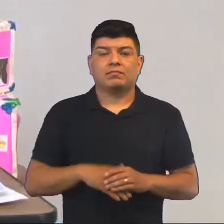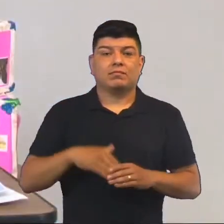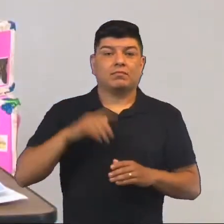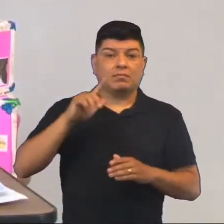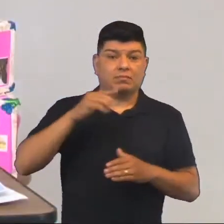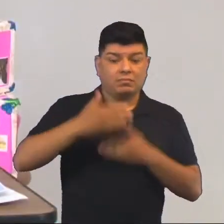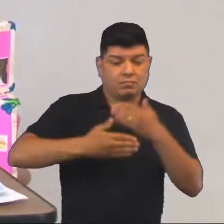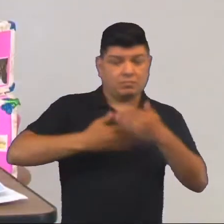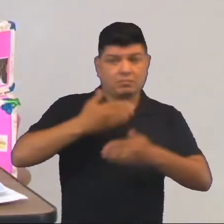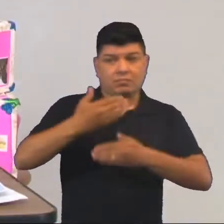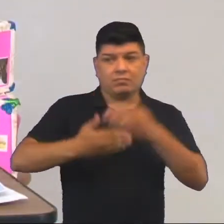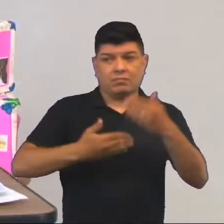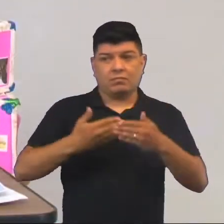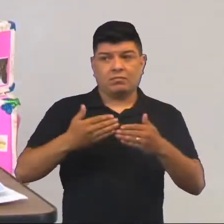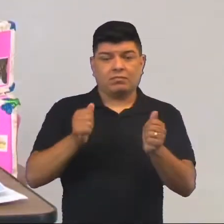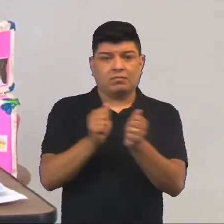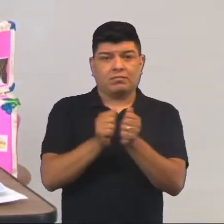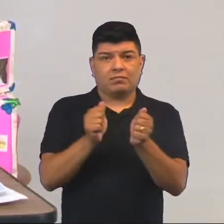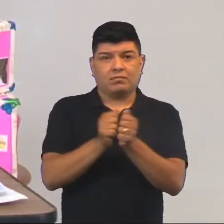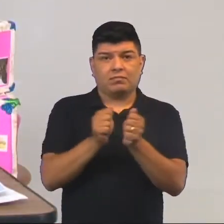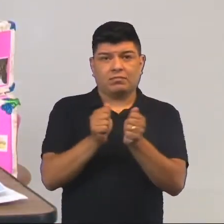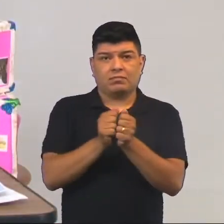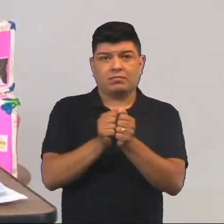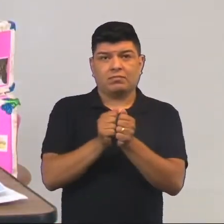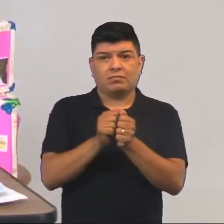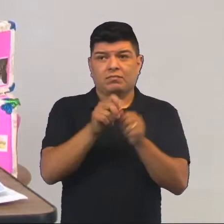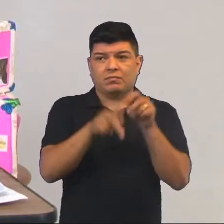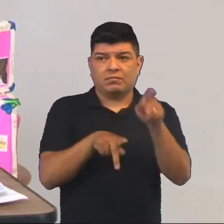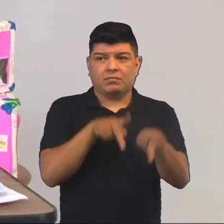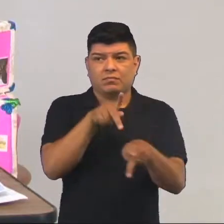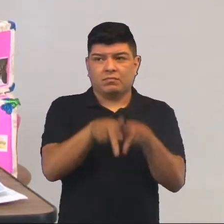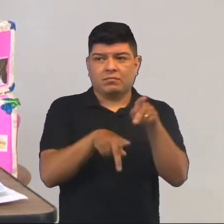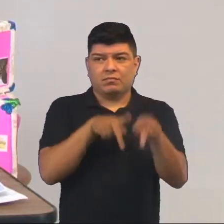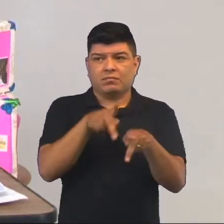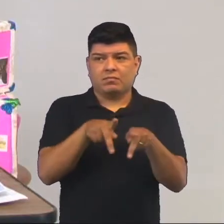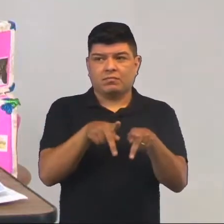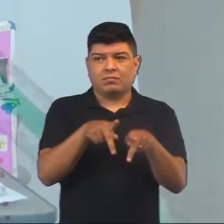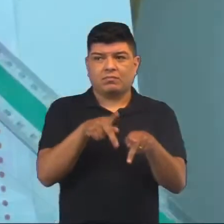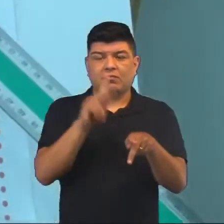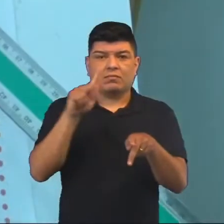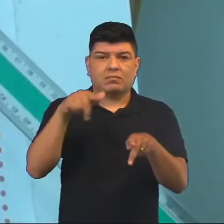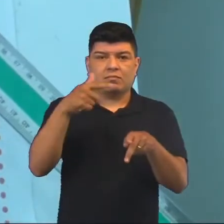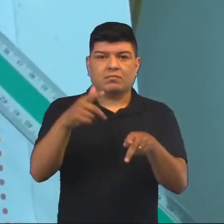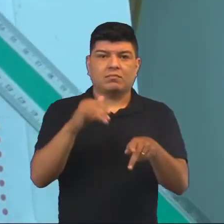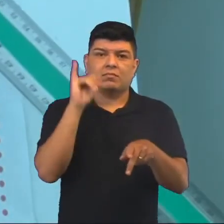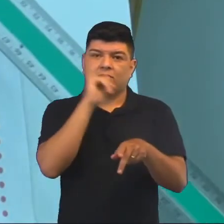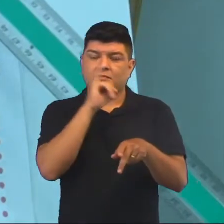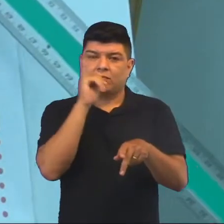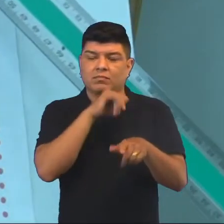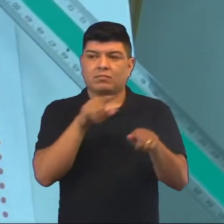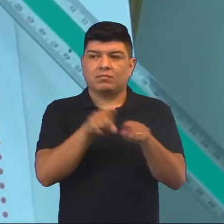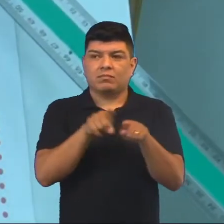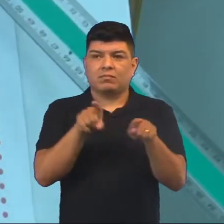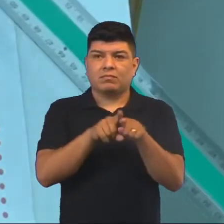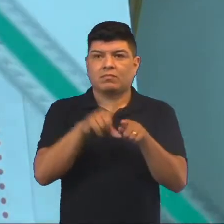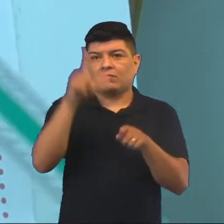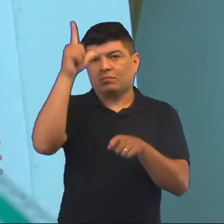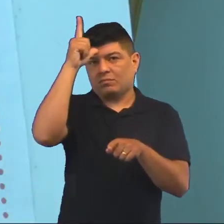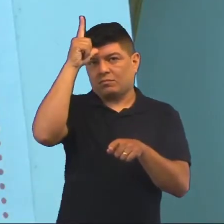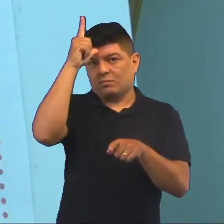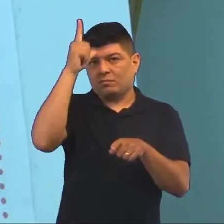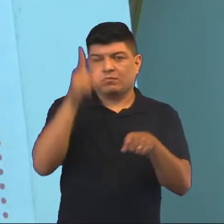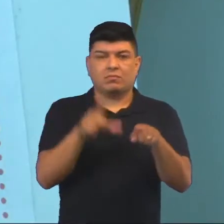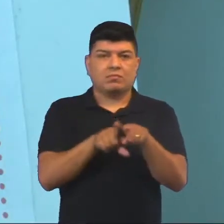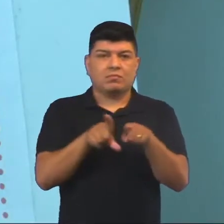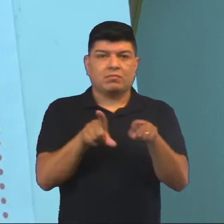Tempos mais tarde, juntaram-se a esses povos os imigrantes italianos,